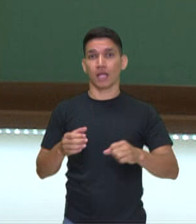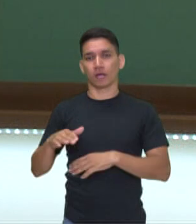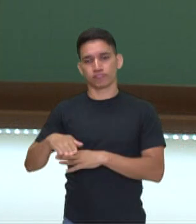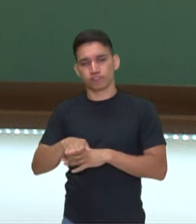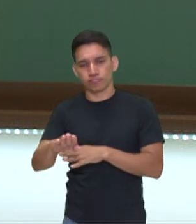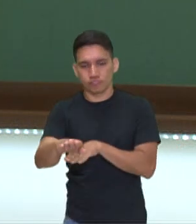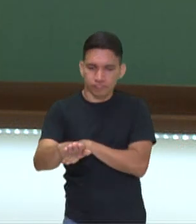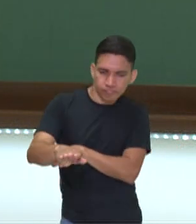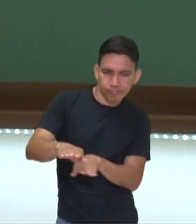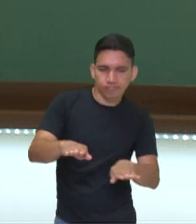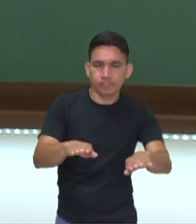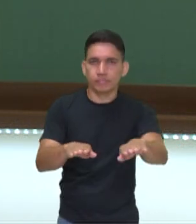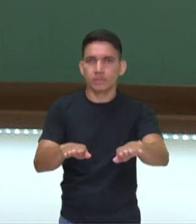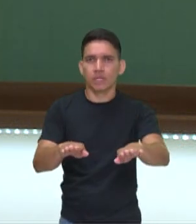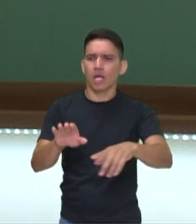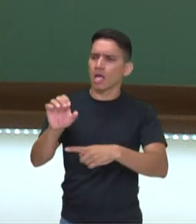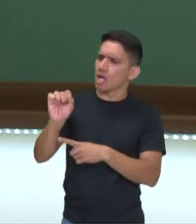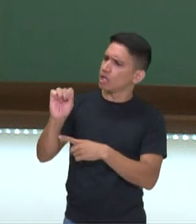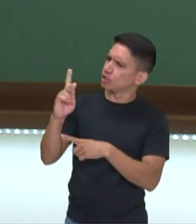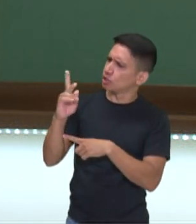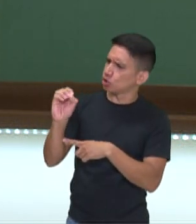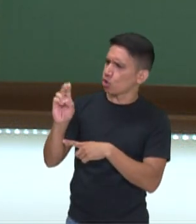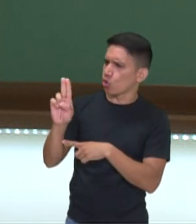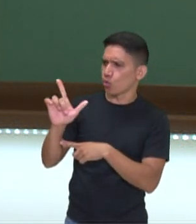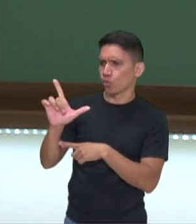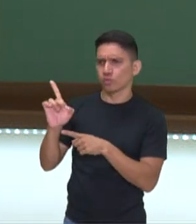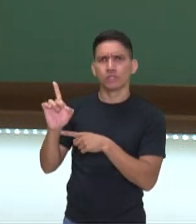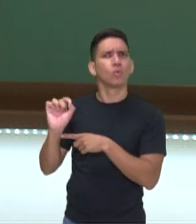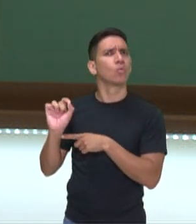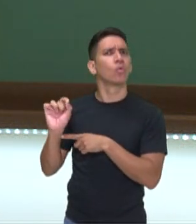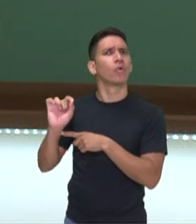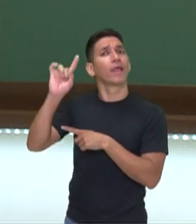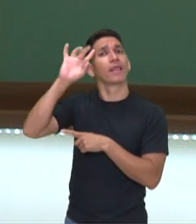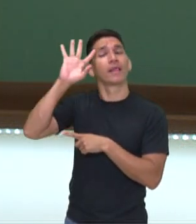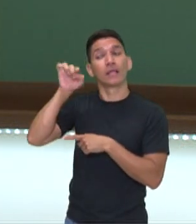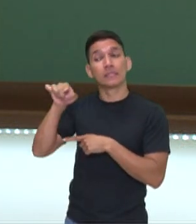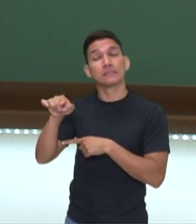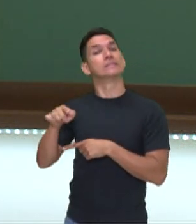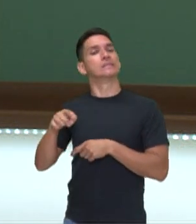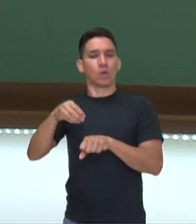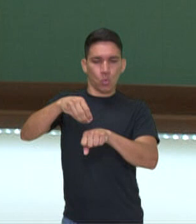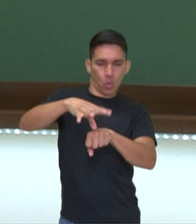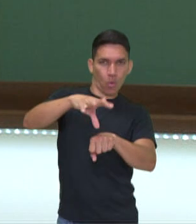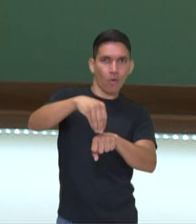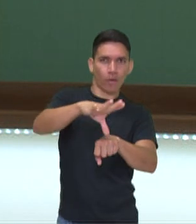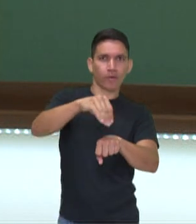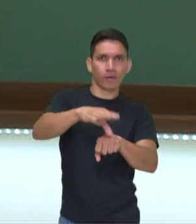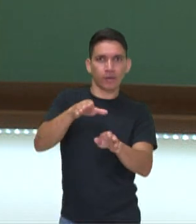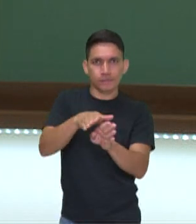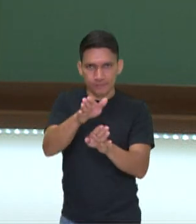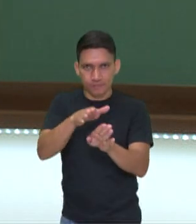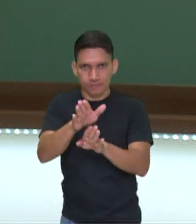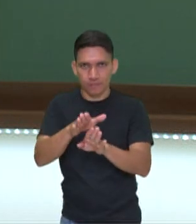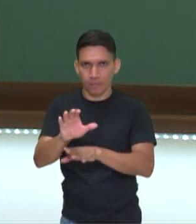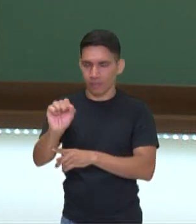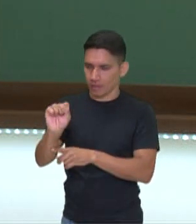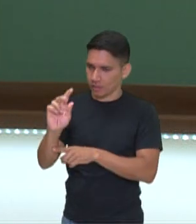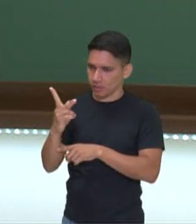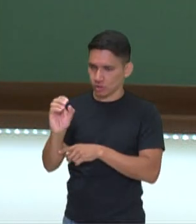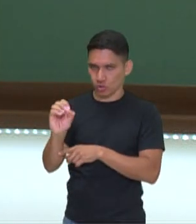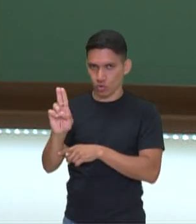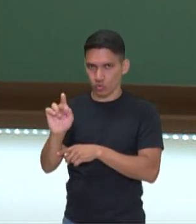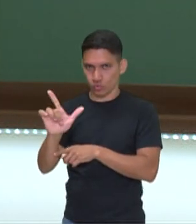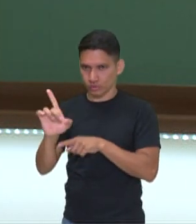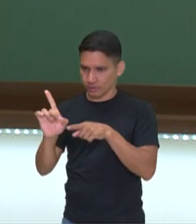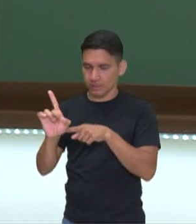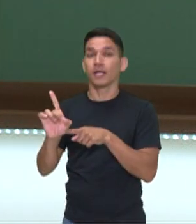ser substituído por. Qual é a ideia? Temos um modal indicando um conselho. O modal que pode ser substituído sem